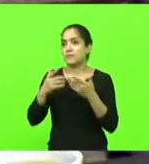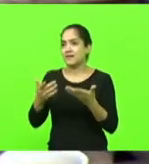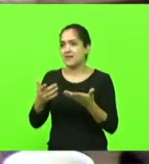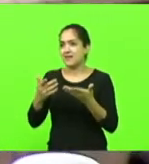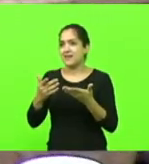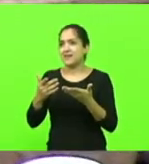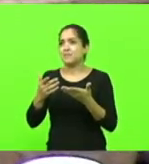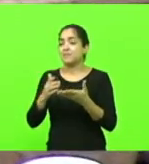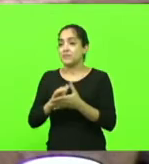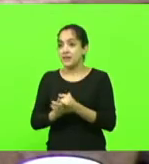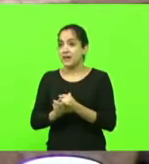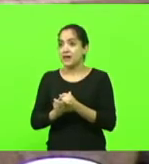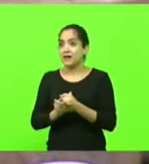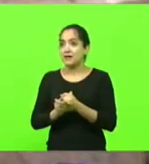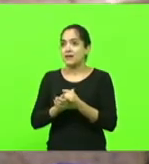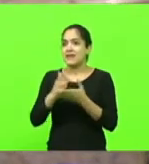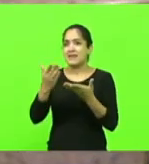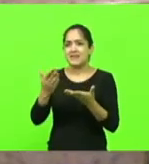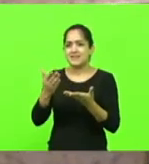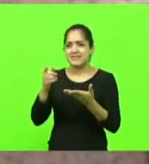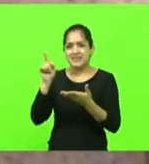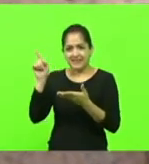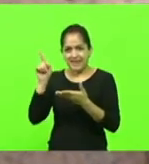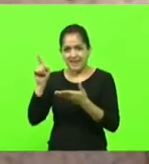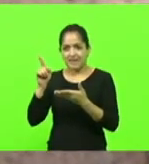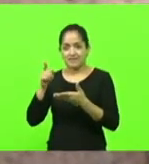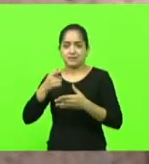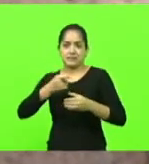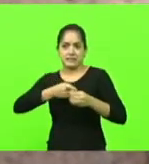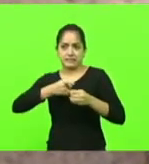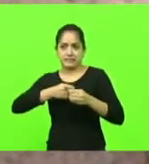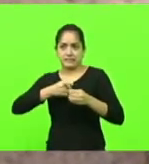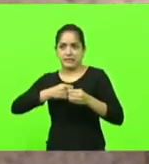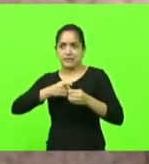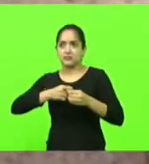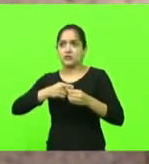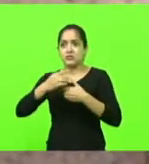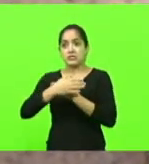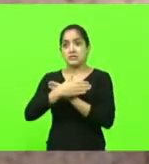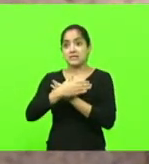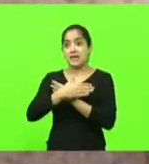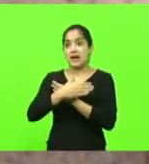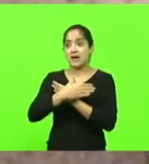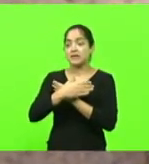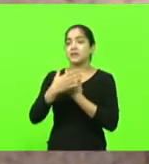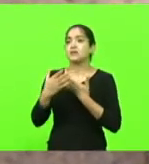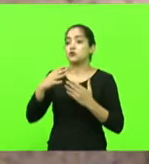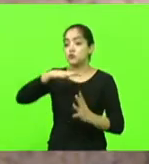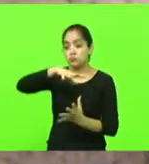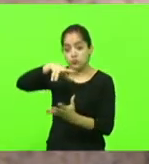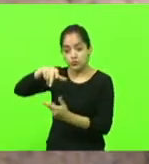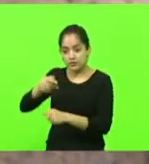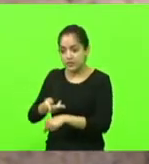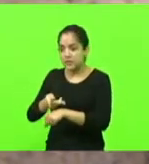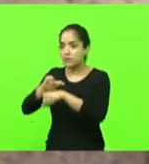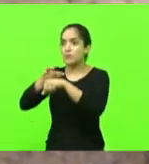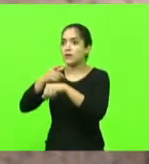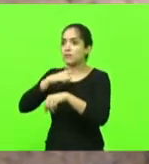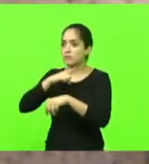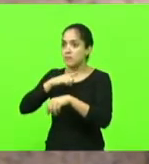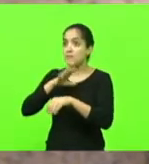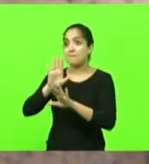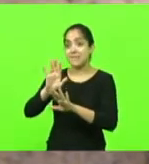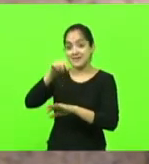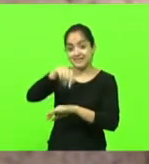de Seara, isso foi piada no mundo inteiro. Os nossos queijos são premiados no mundo inteiro e aqui em Santa